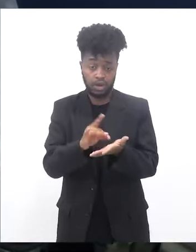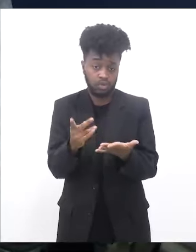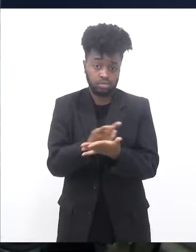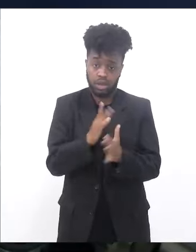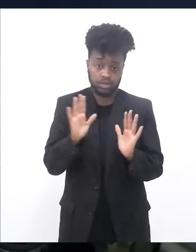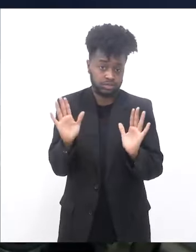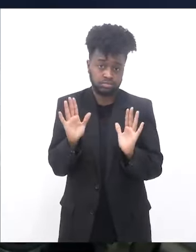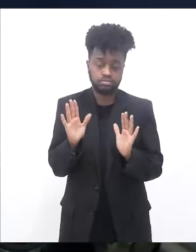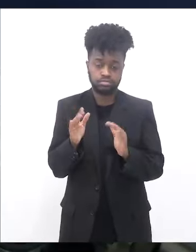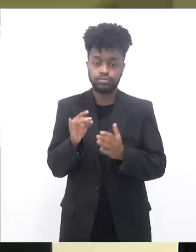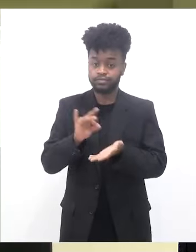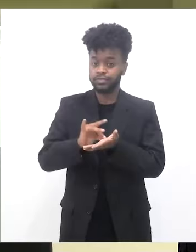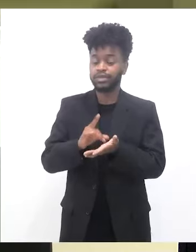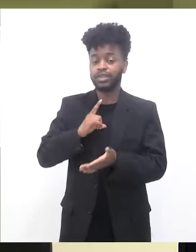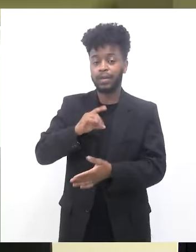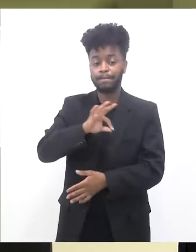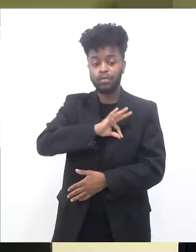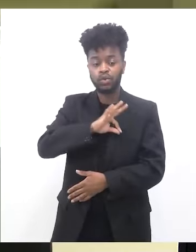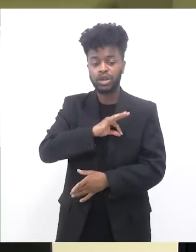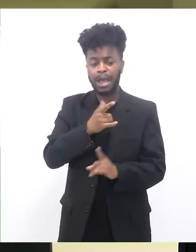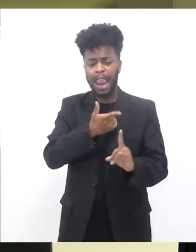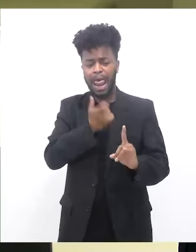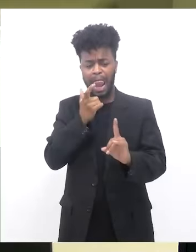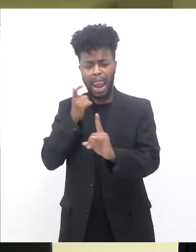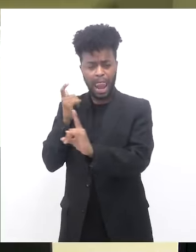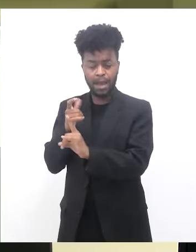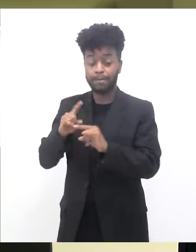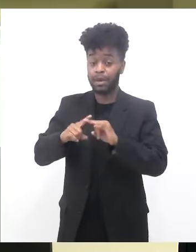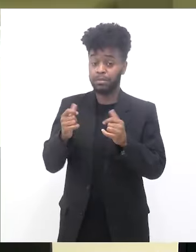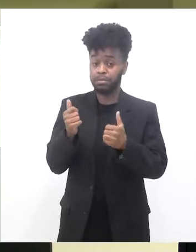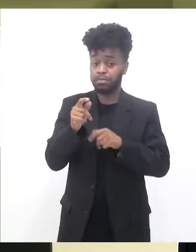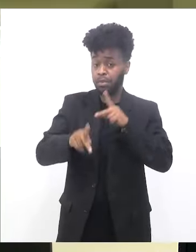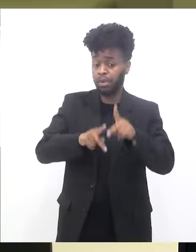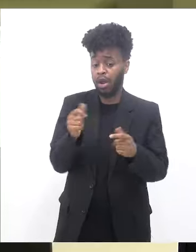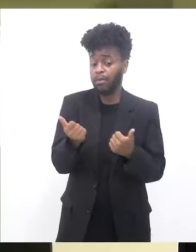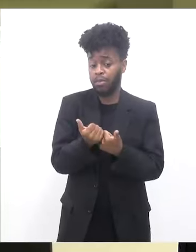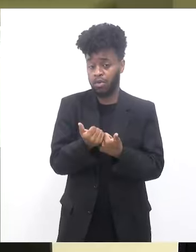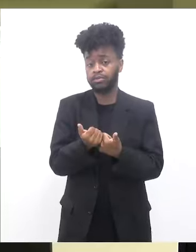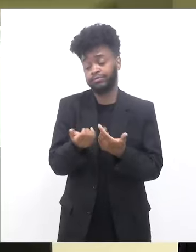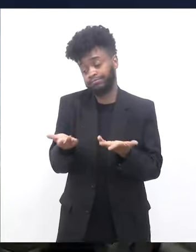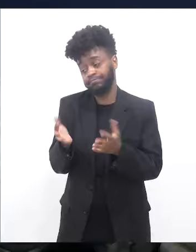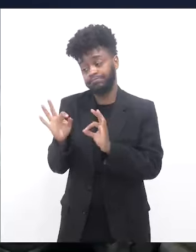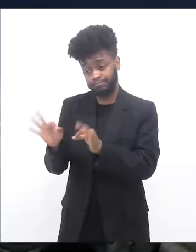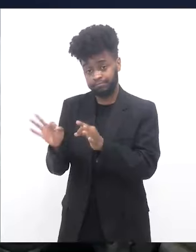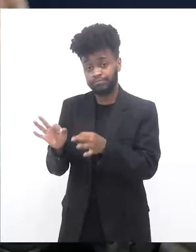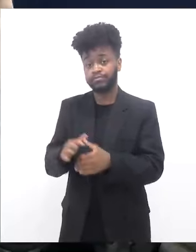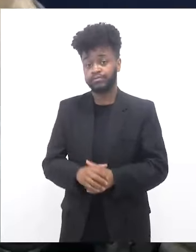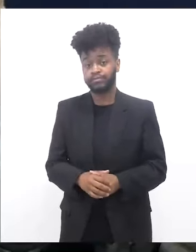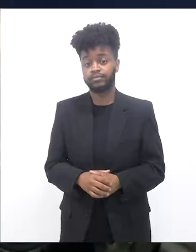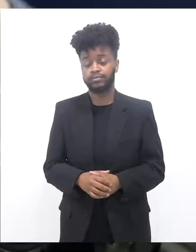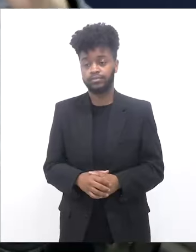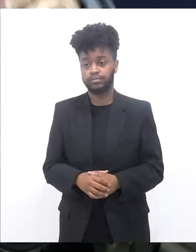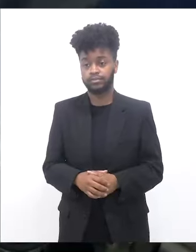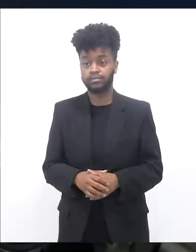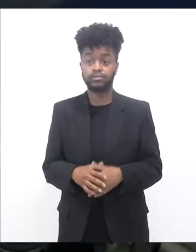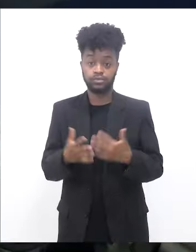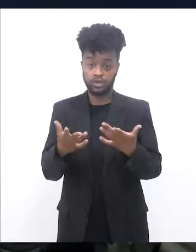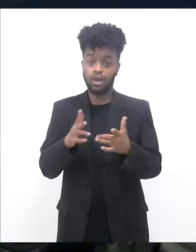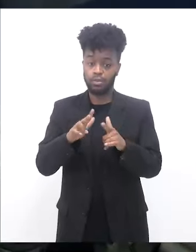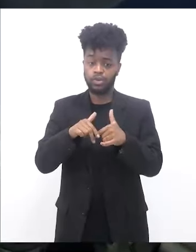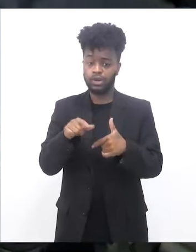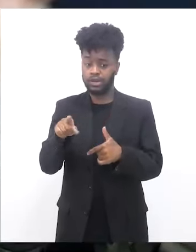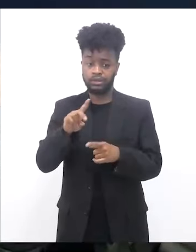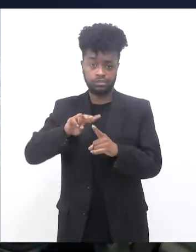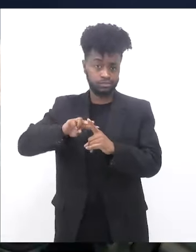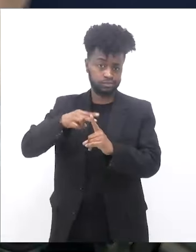assim. É verdade, nós temos, por exemplo, uma polícia altamente letal e a população apoia. Exatamente. Tanto que o governo está dobrando